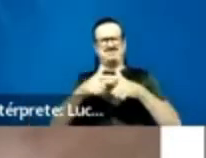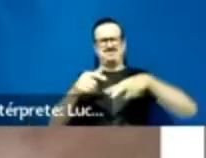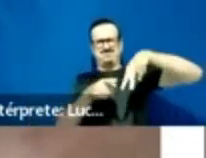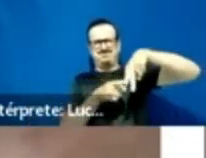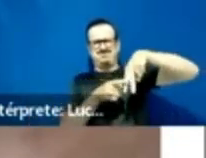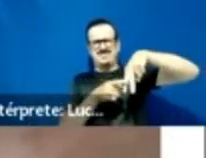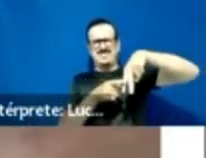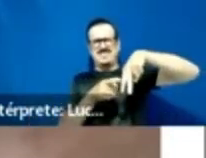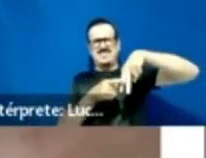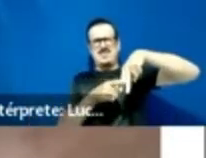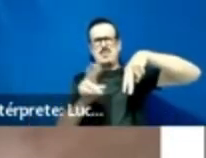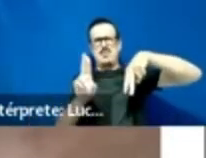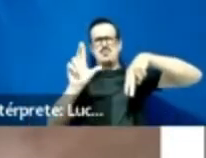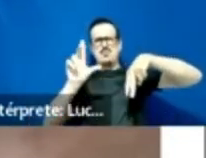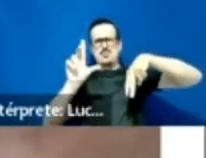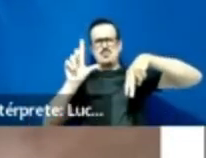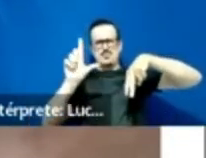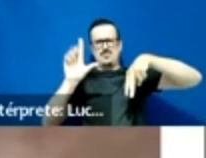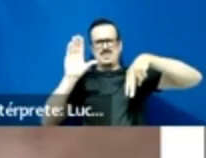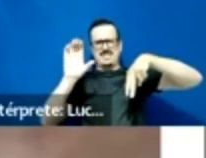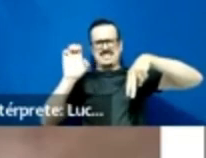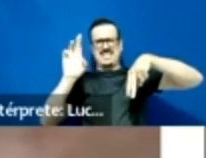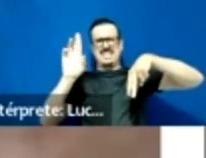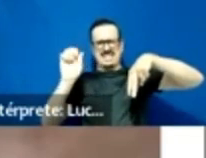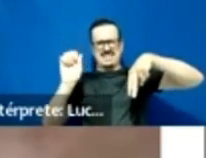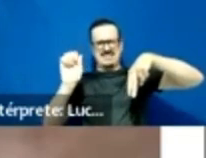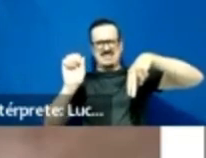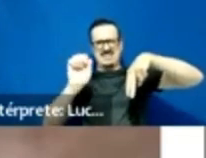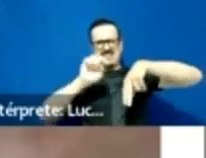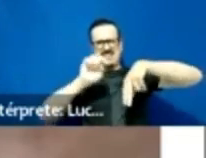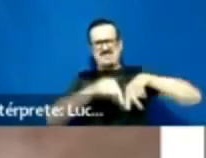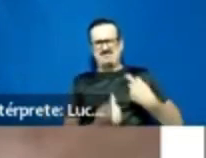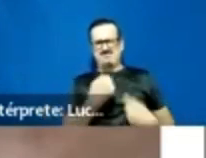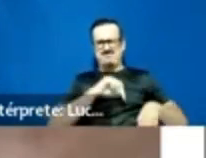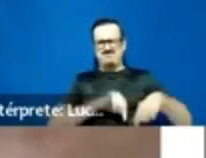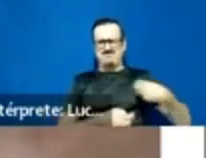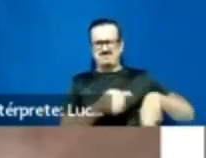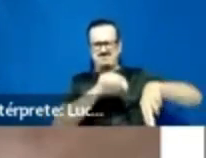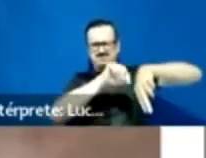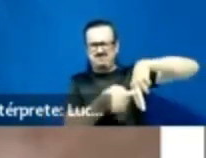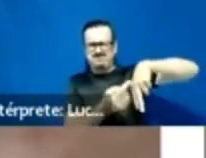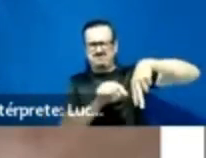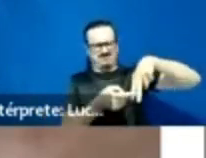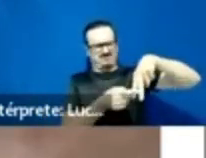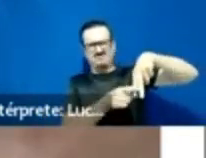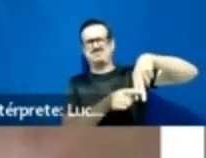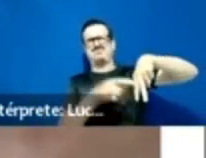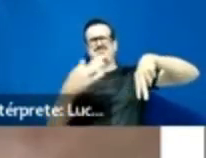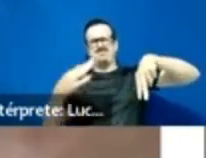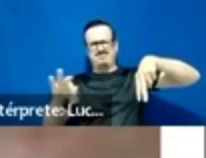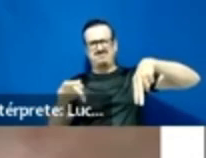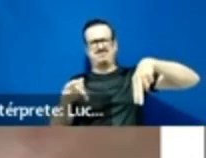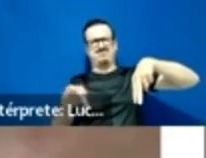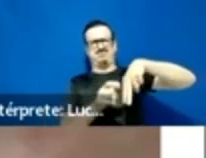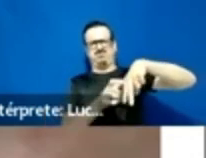varicosa. Você sabe que aí é uma deformidade das veias, um ferimento que se agrava e é difícil de tratar quando há